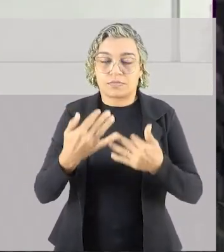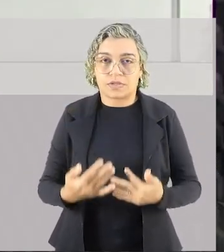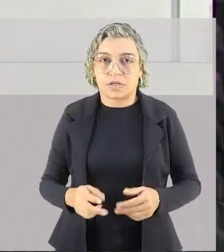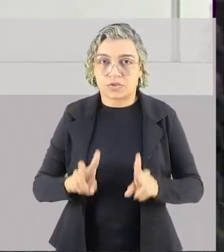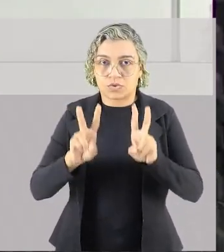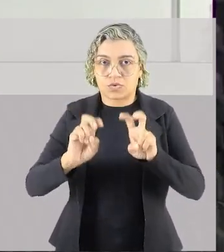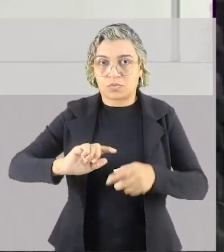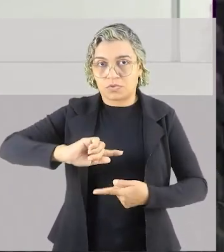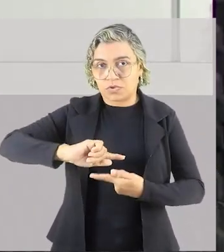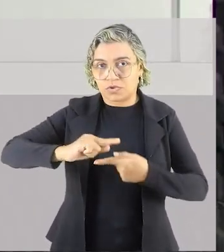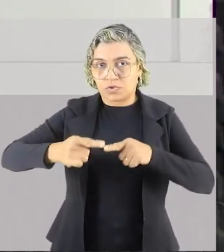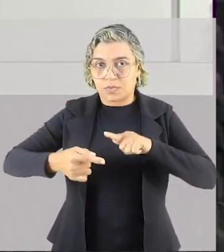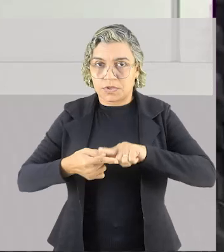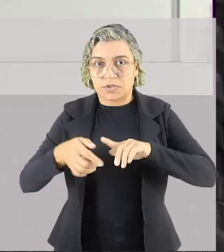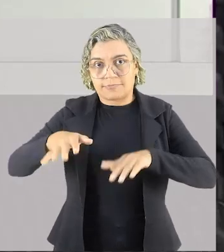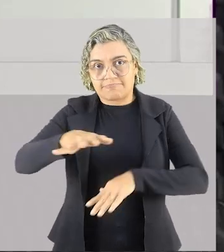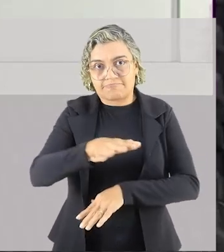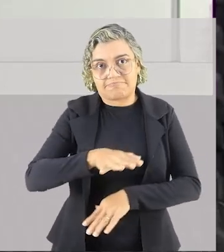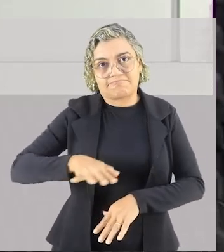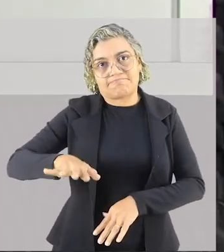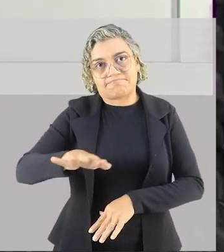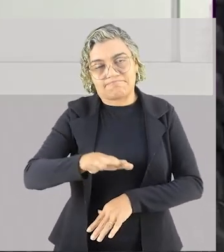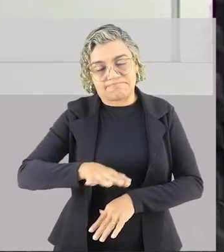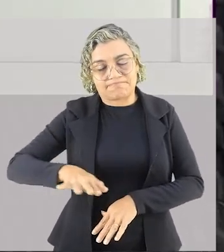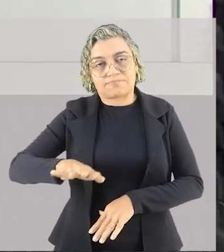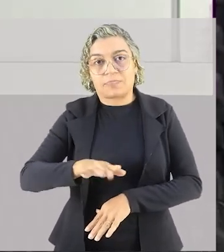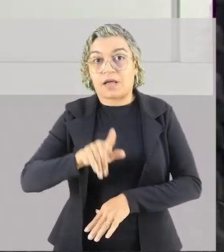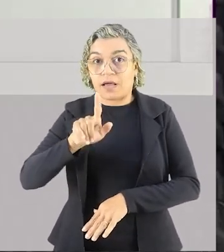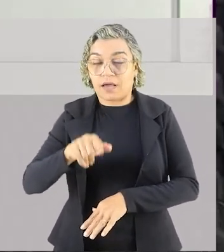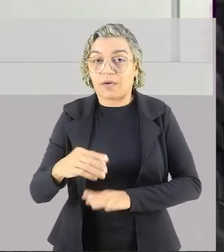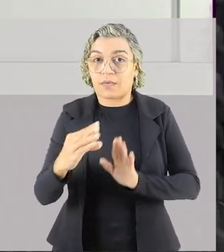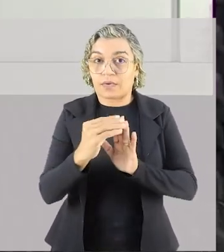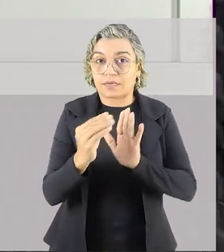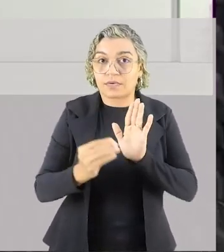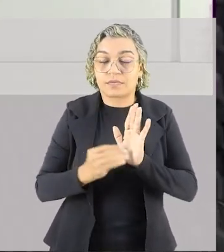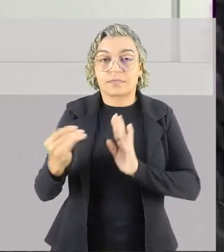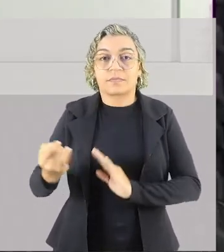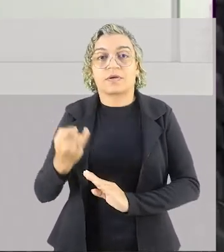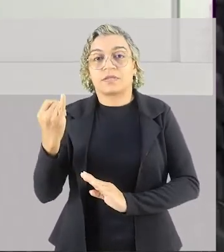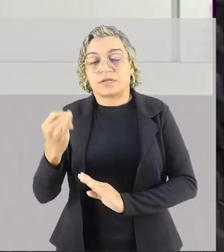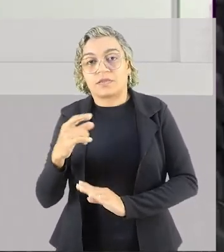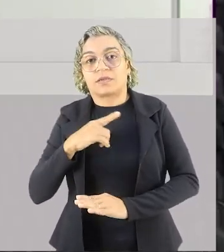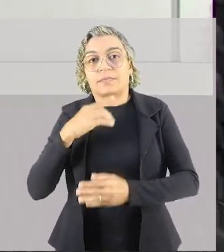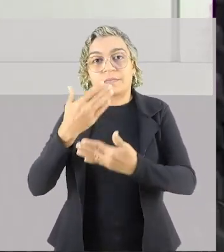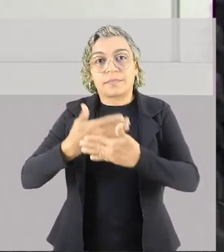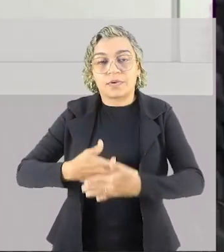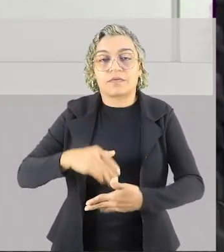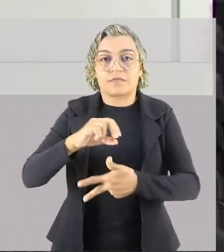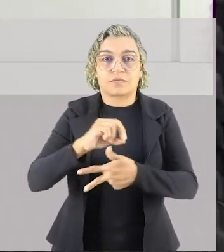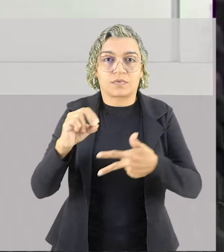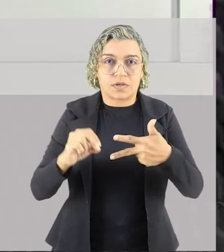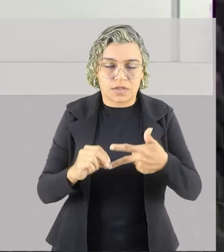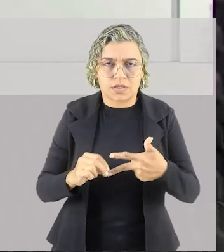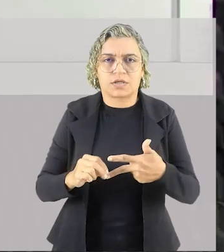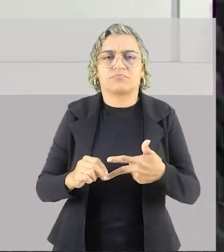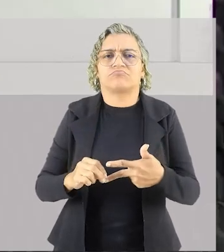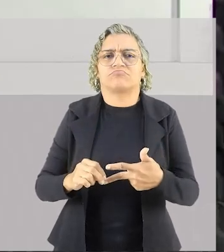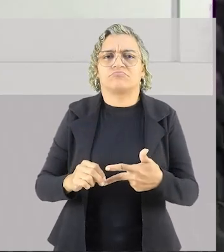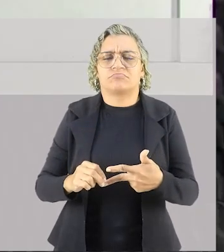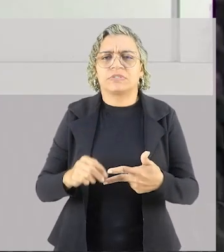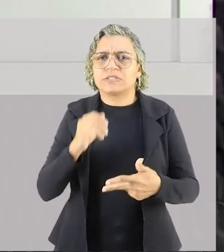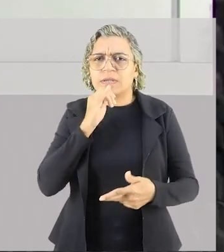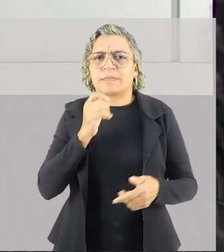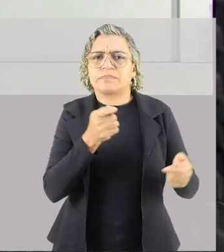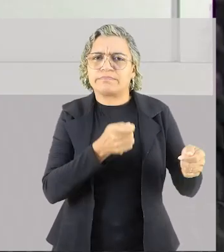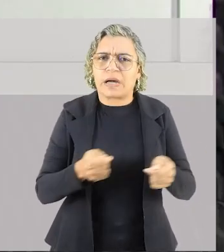né? Que é um conteúdo bastante importante, né? Que cai nas provas do Enem. Todo ano cai muitas questões